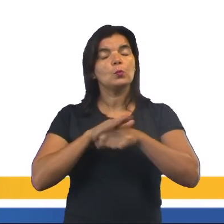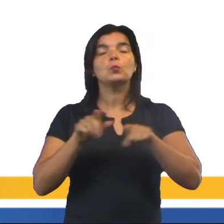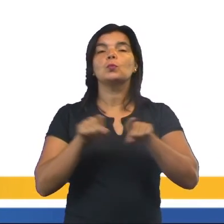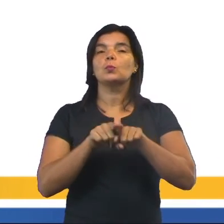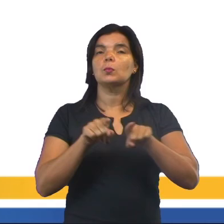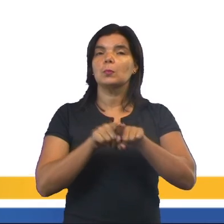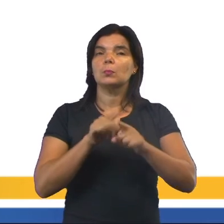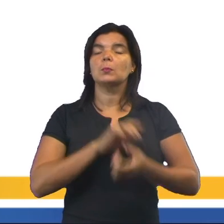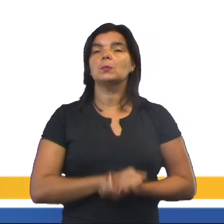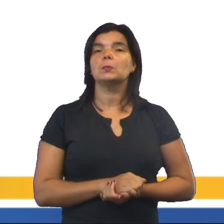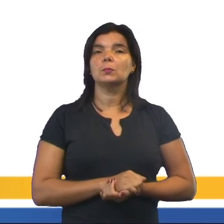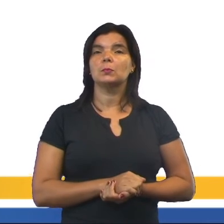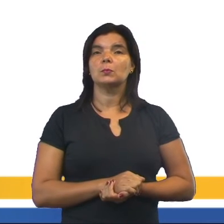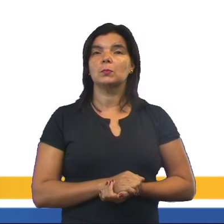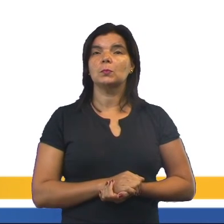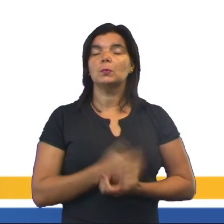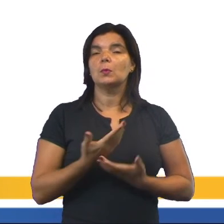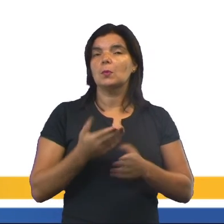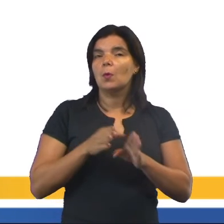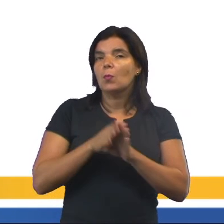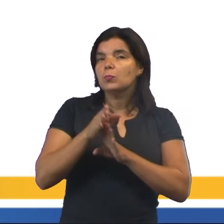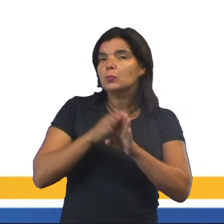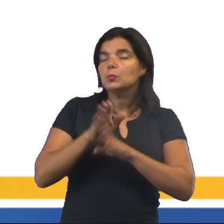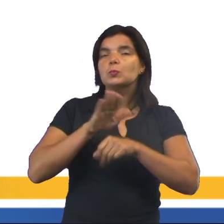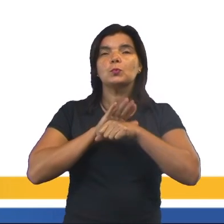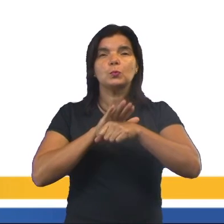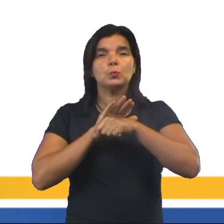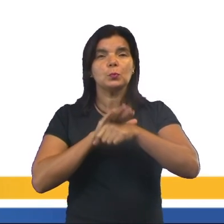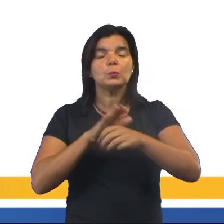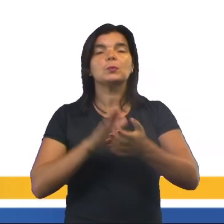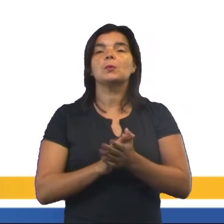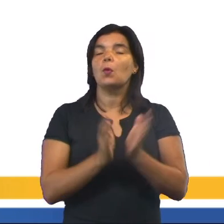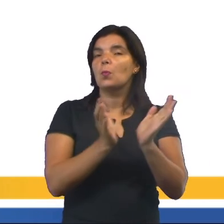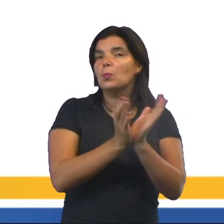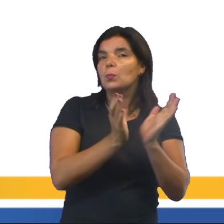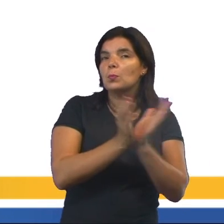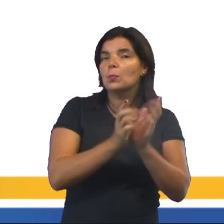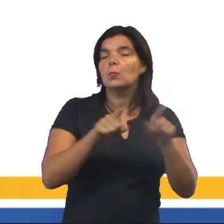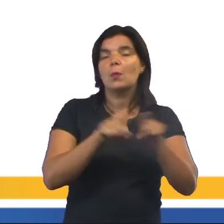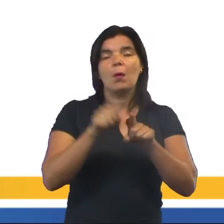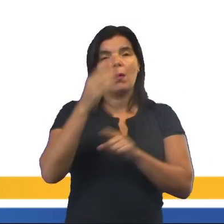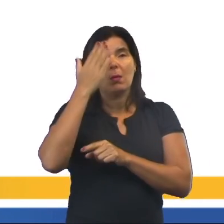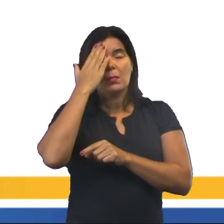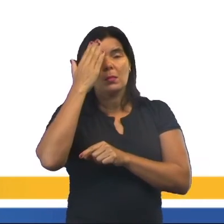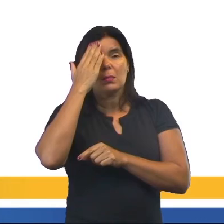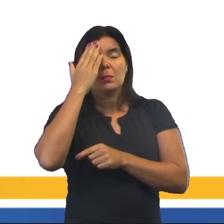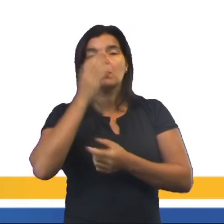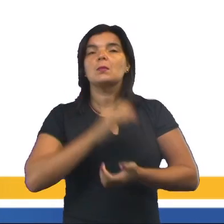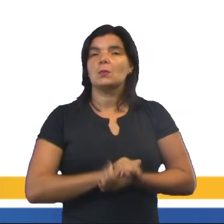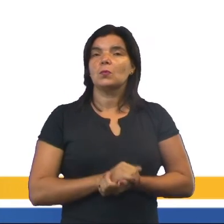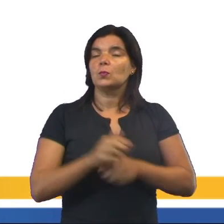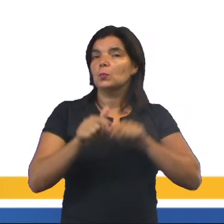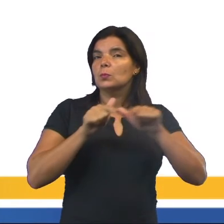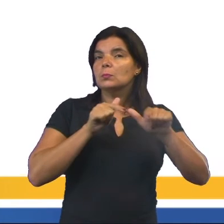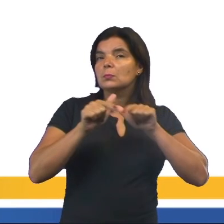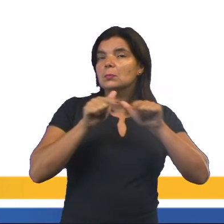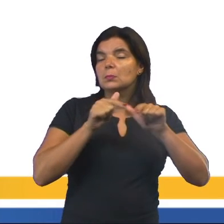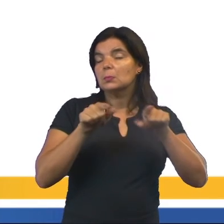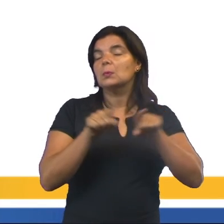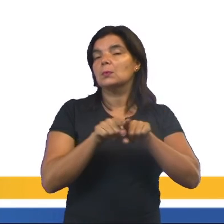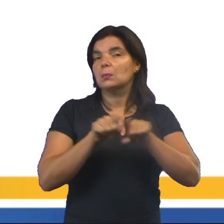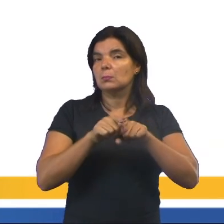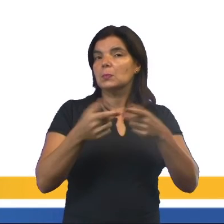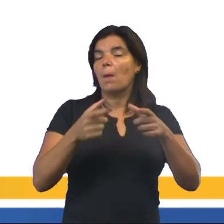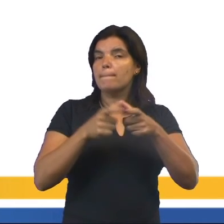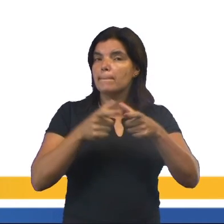também, né, que também são um tipo de consultores, que ajudam grandes companhias aí a entender os seus trabalhadores e com